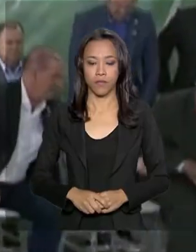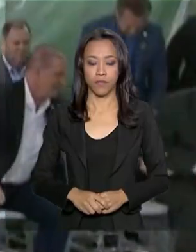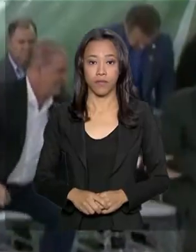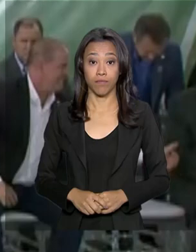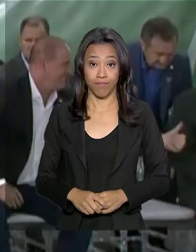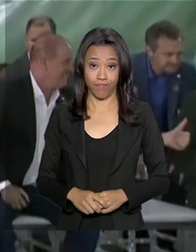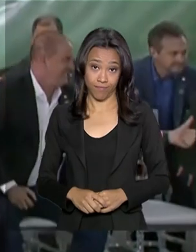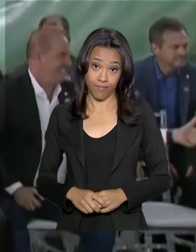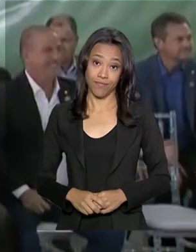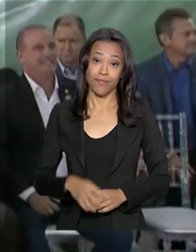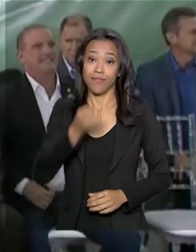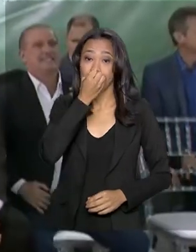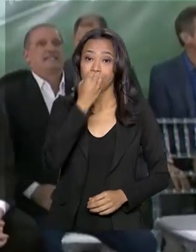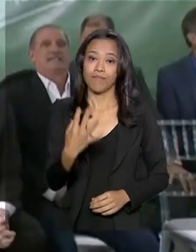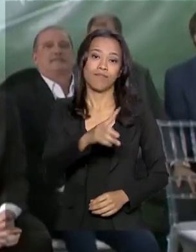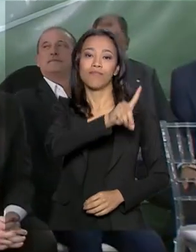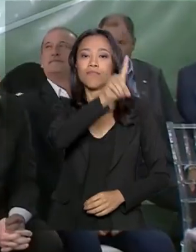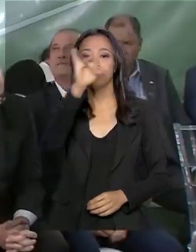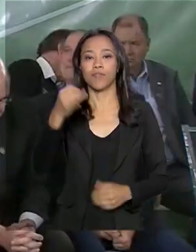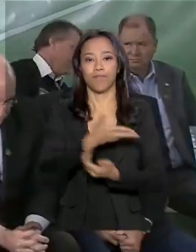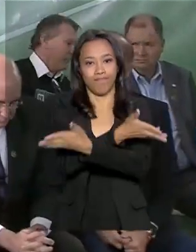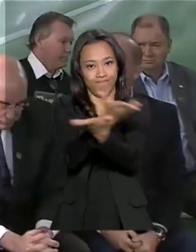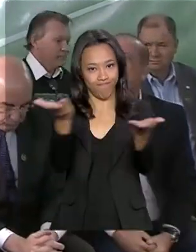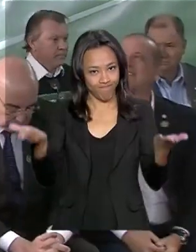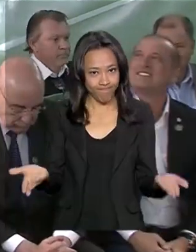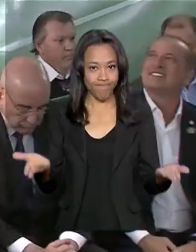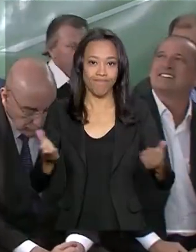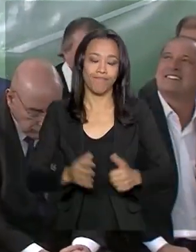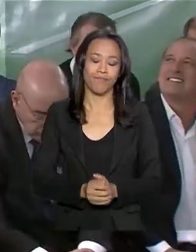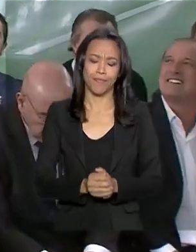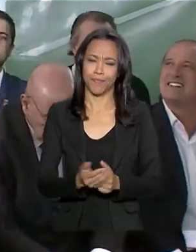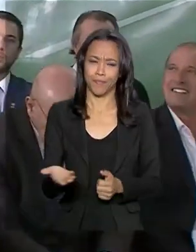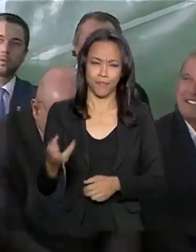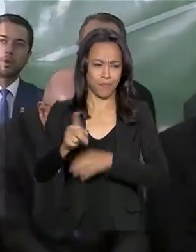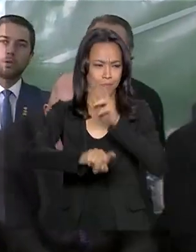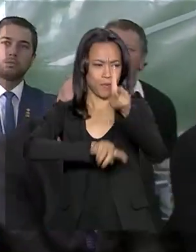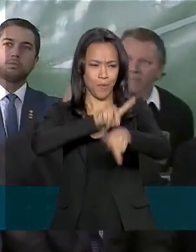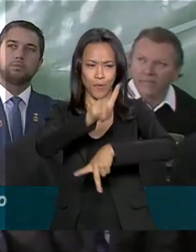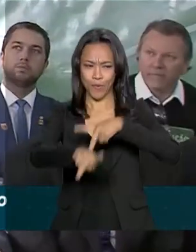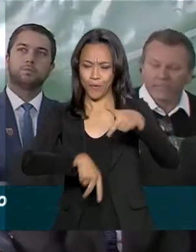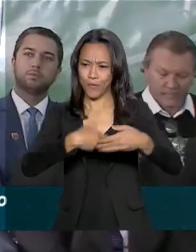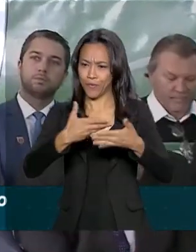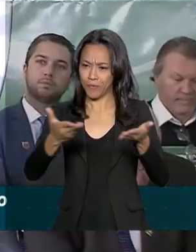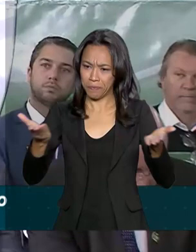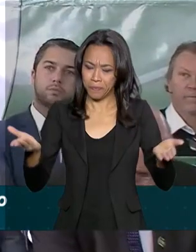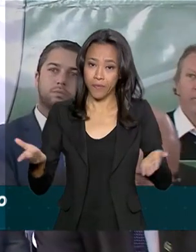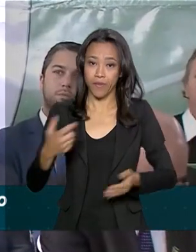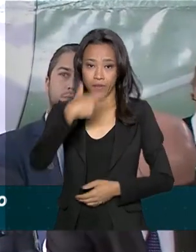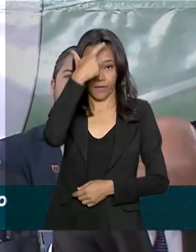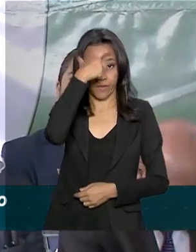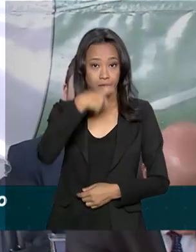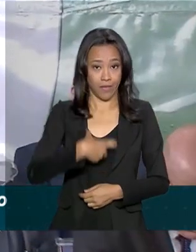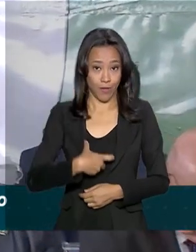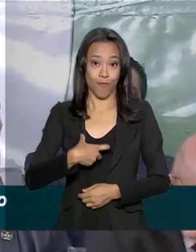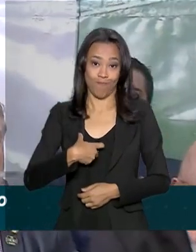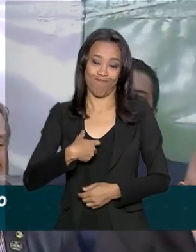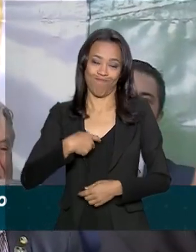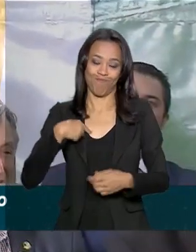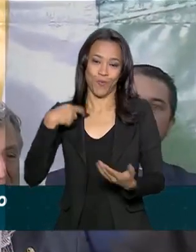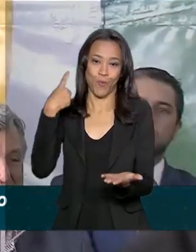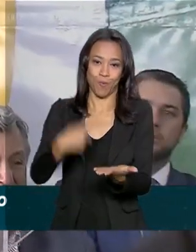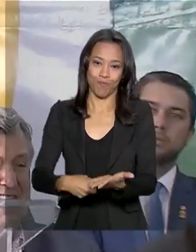Bom dia a todos. Povo esse ao qual eu devo lealdade.